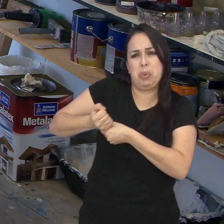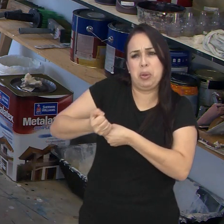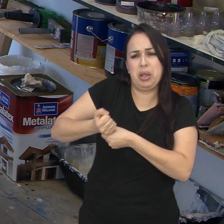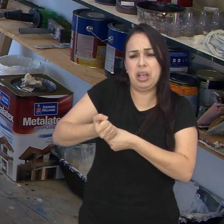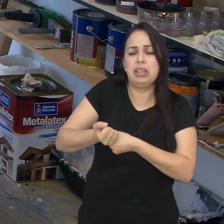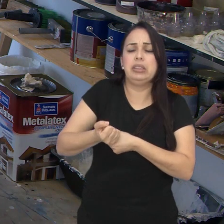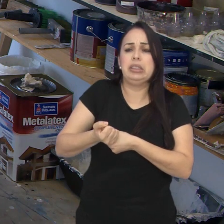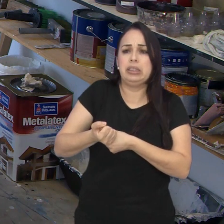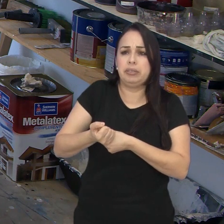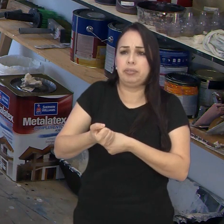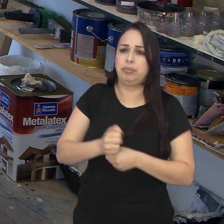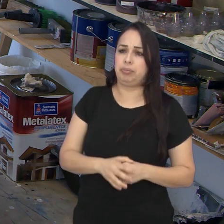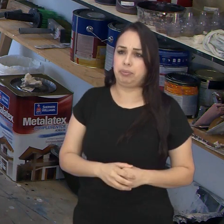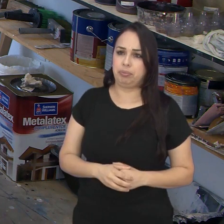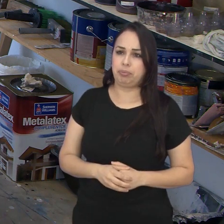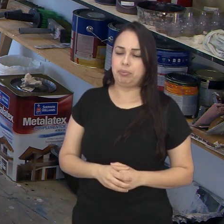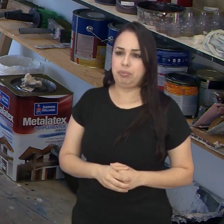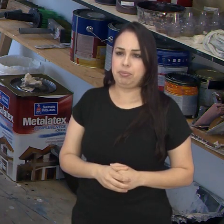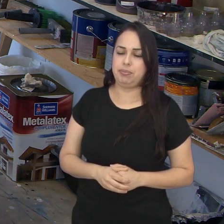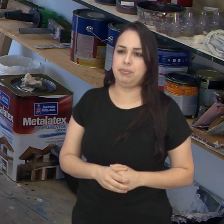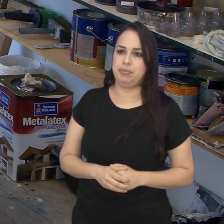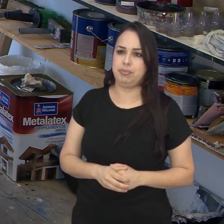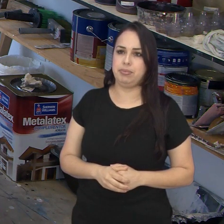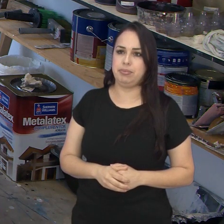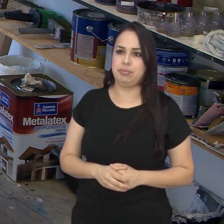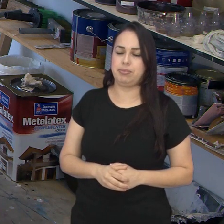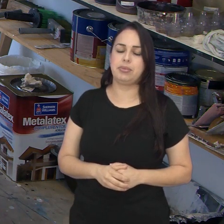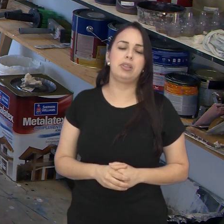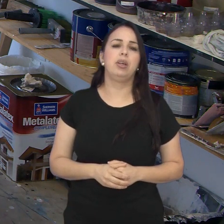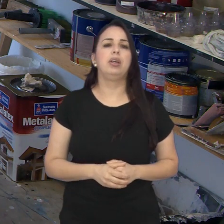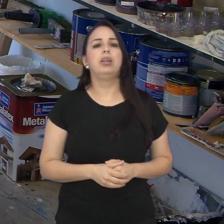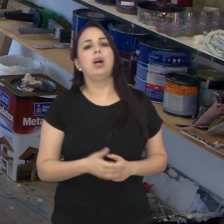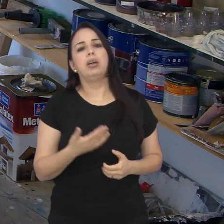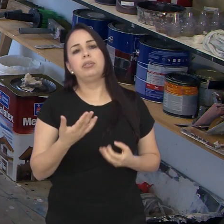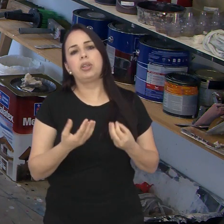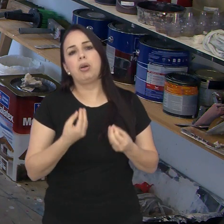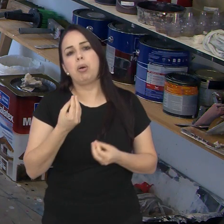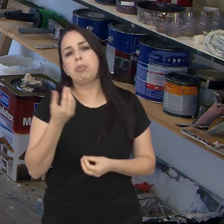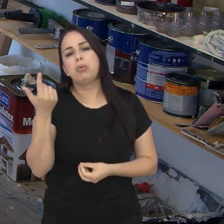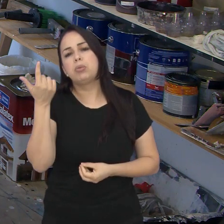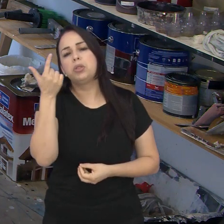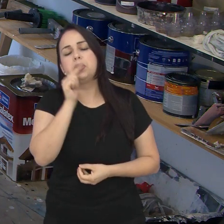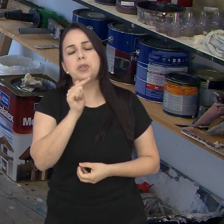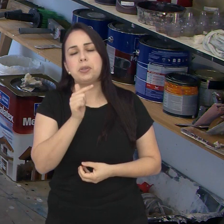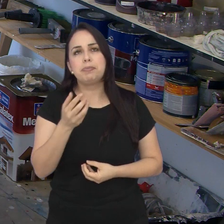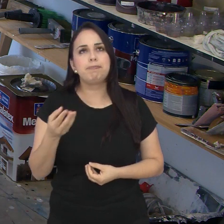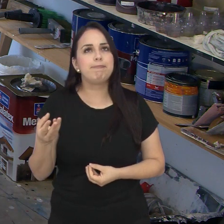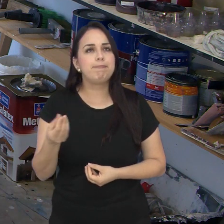como foi? Como você acha que você conseguiu